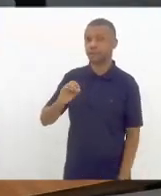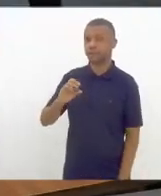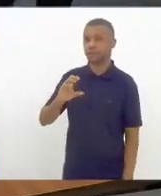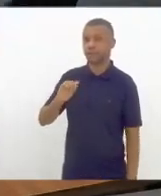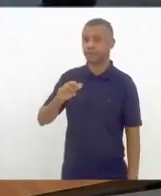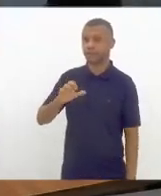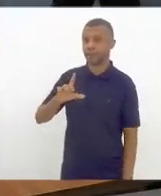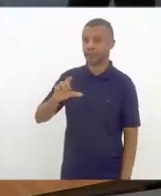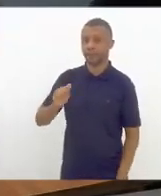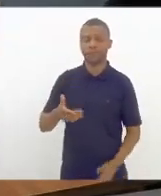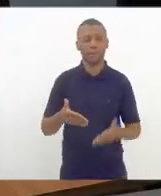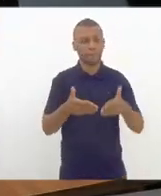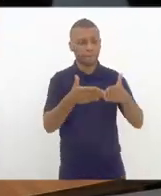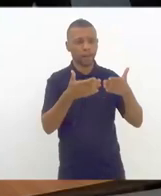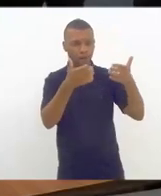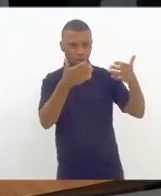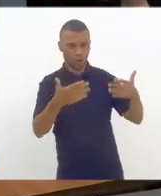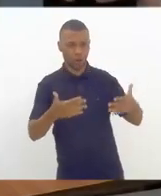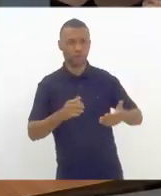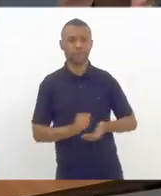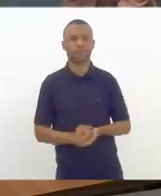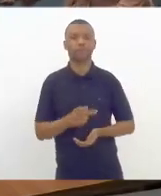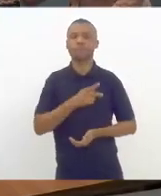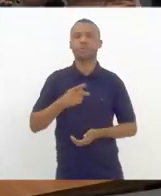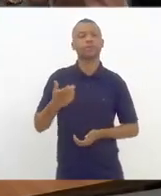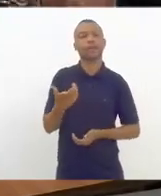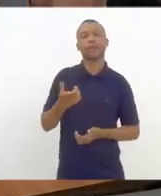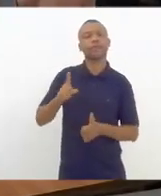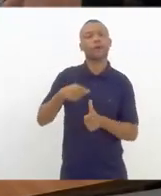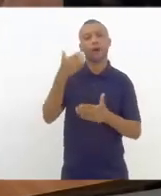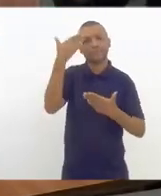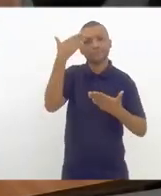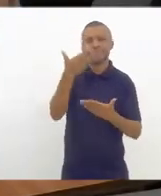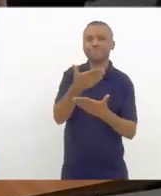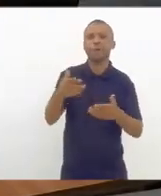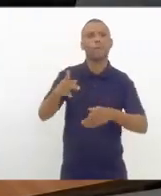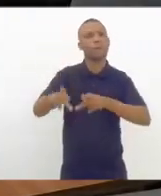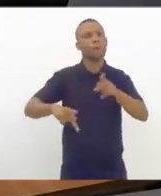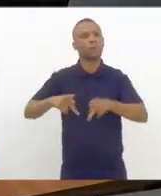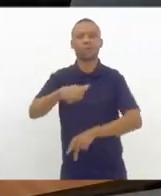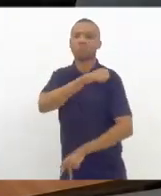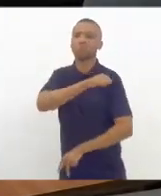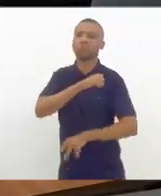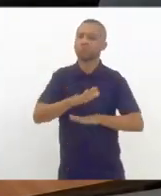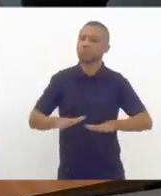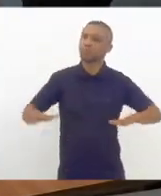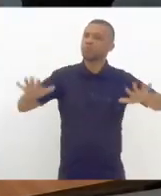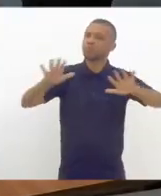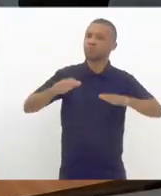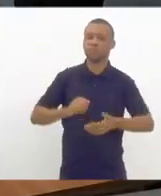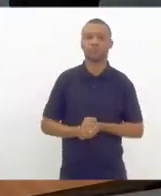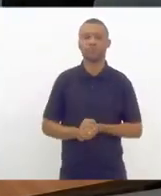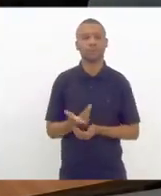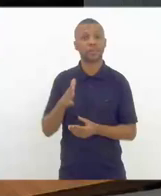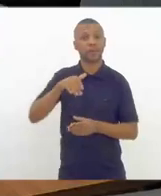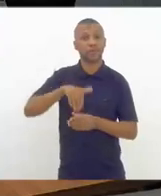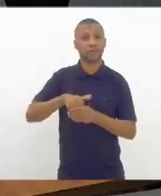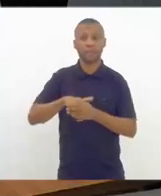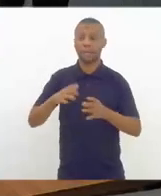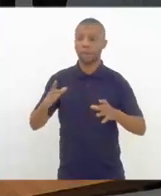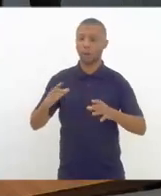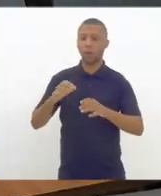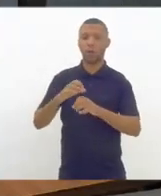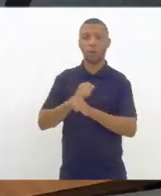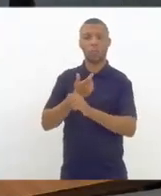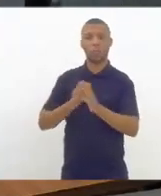eu quero agradecer à população do Estado do Rio de Janeiro por essa votação expressiva